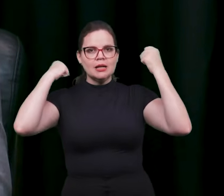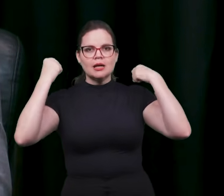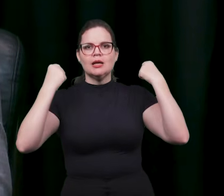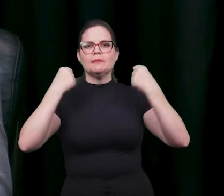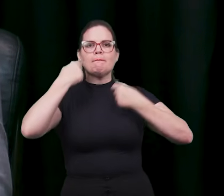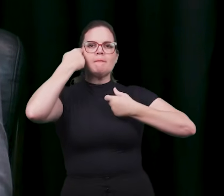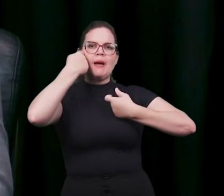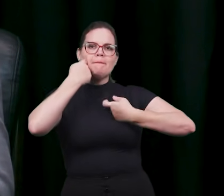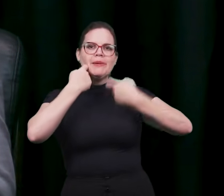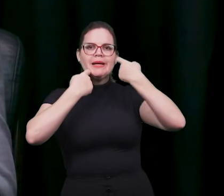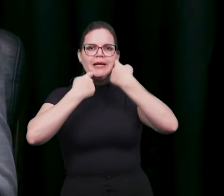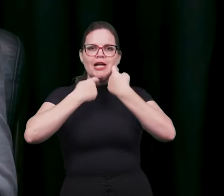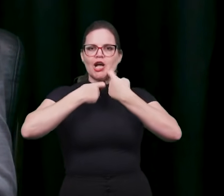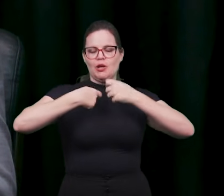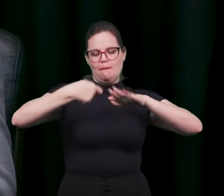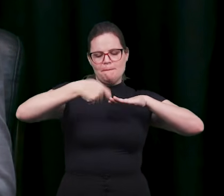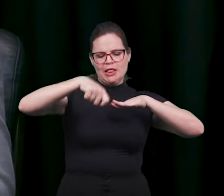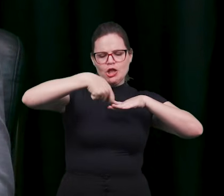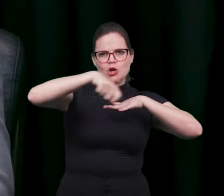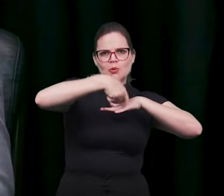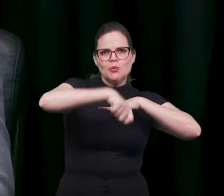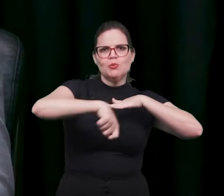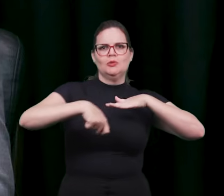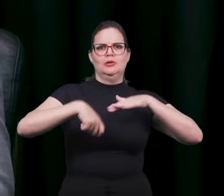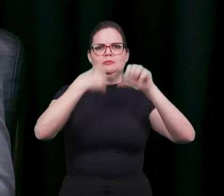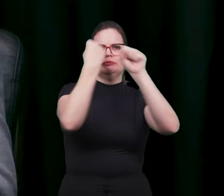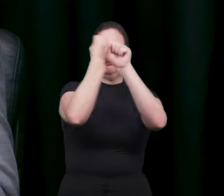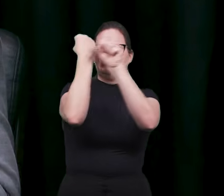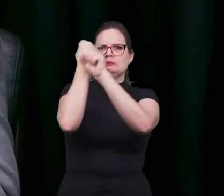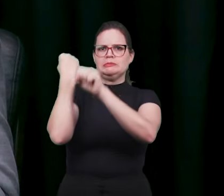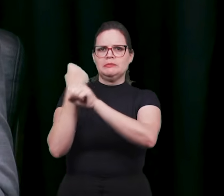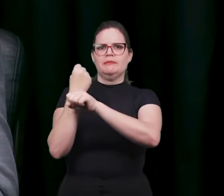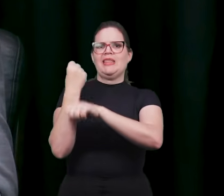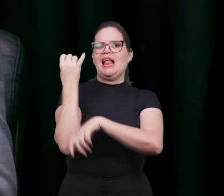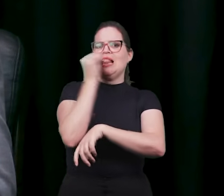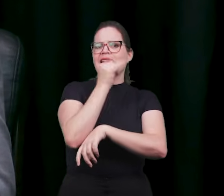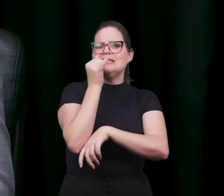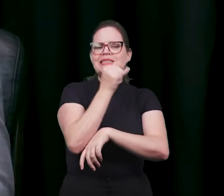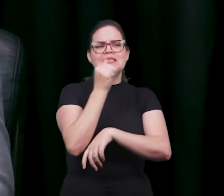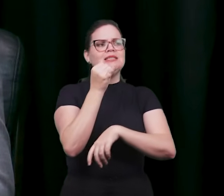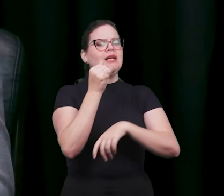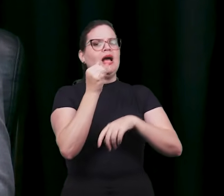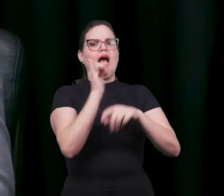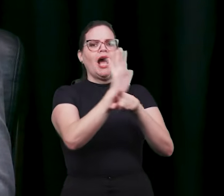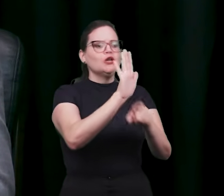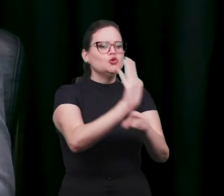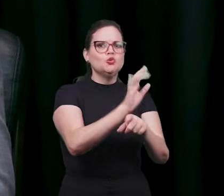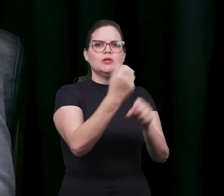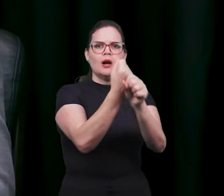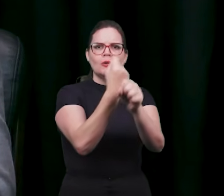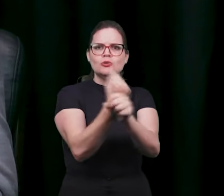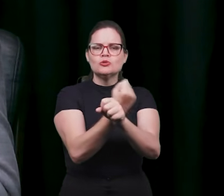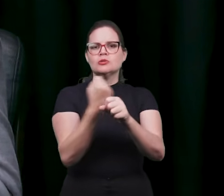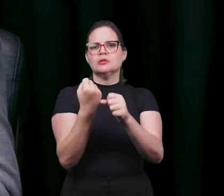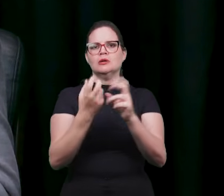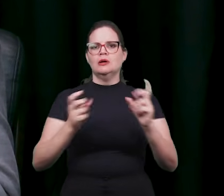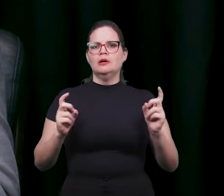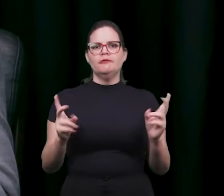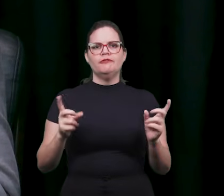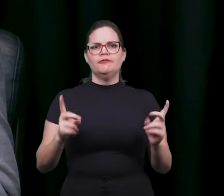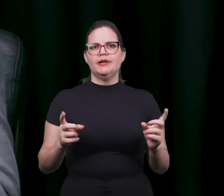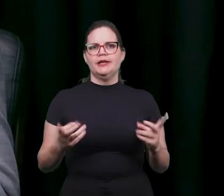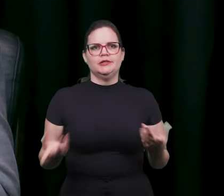é barbeiro, é manicure, é pedreiro, eletricista, ajudante de pedreiro,